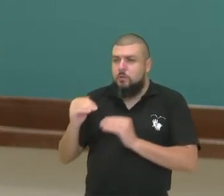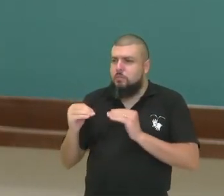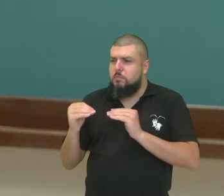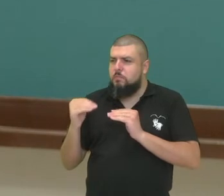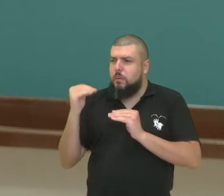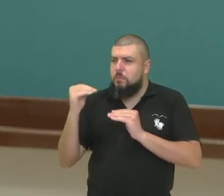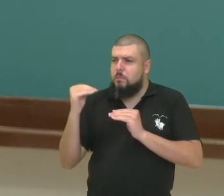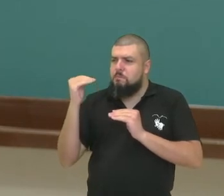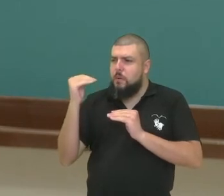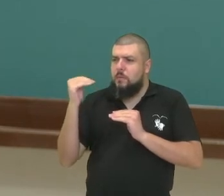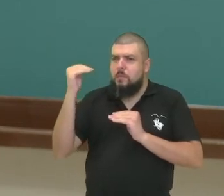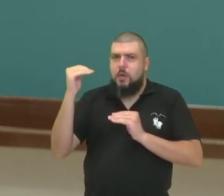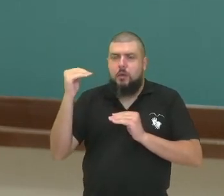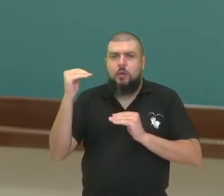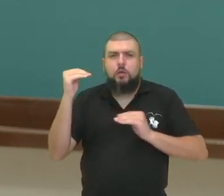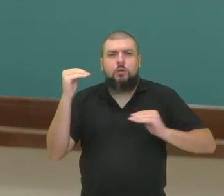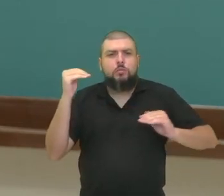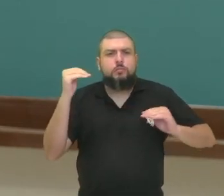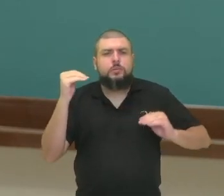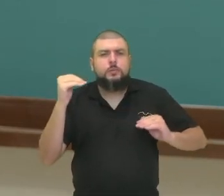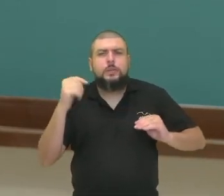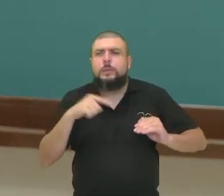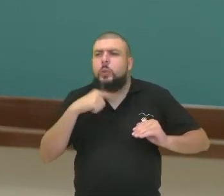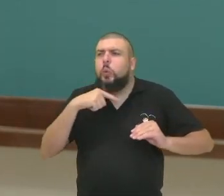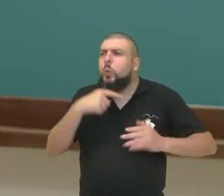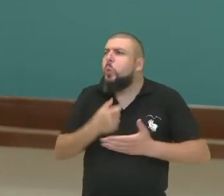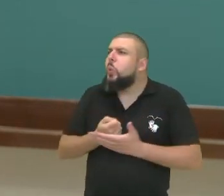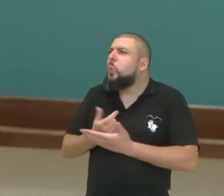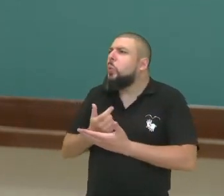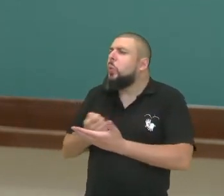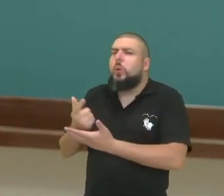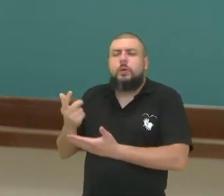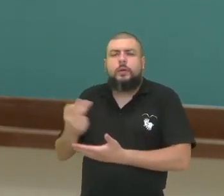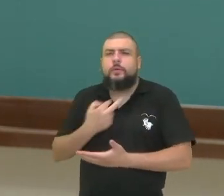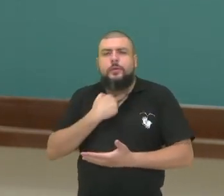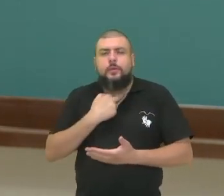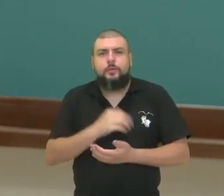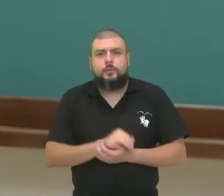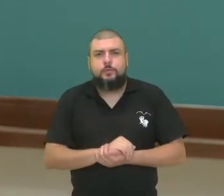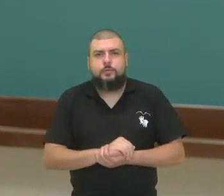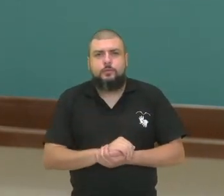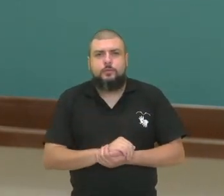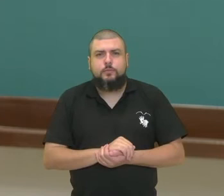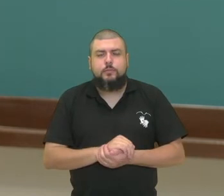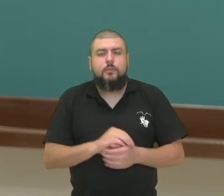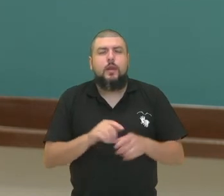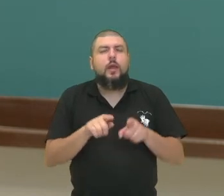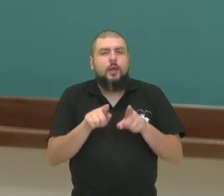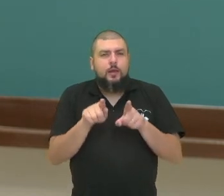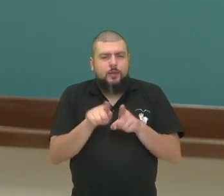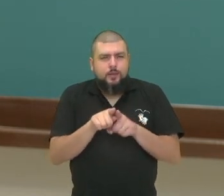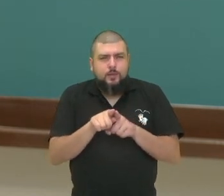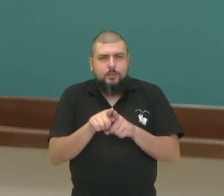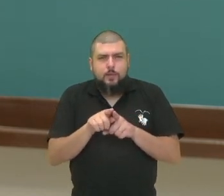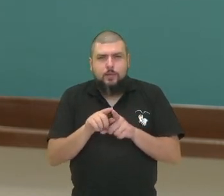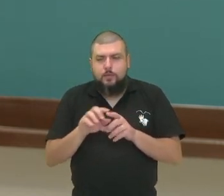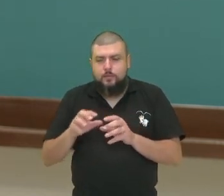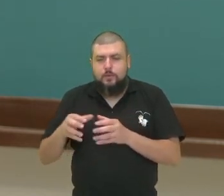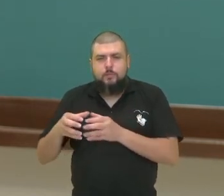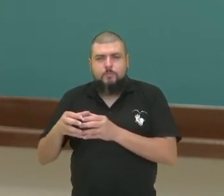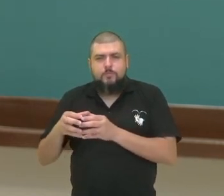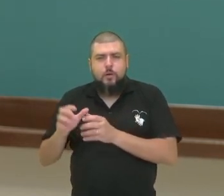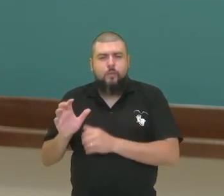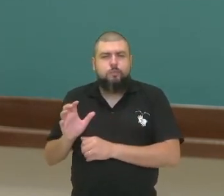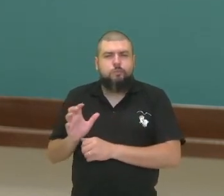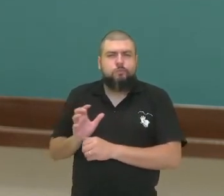de compra, ano após ano. A grande concentração de renda, o pessoal das classes mais elevadas vão